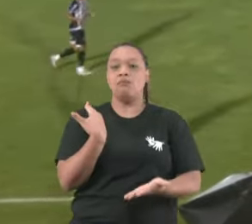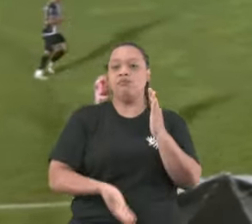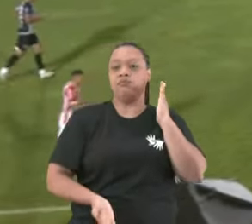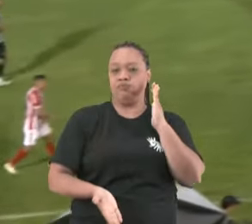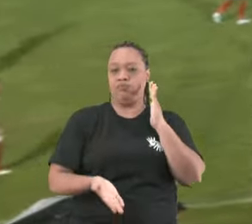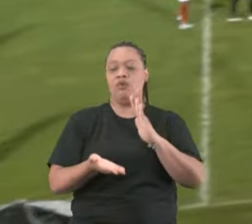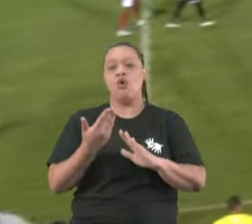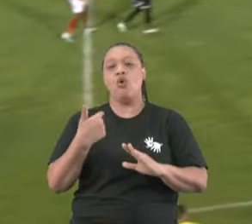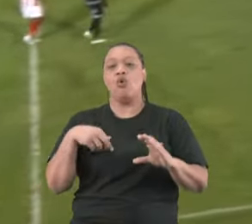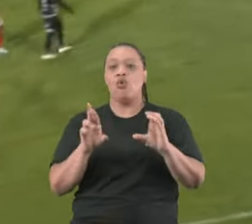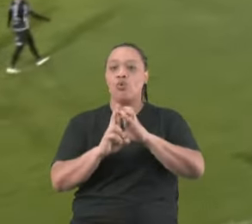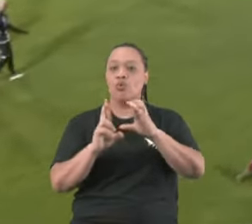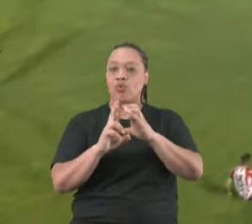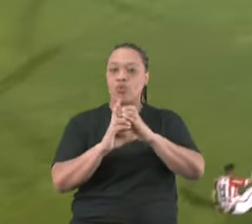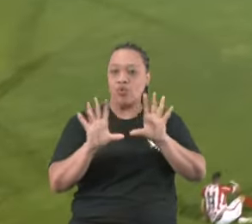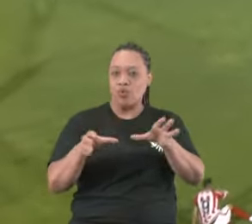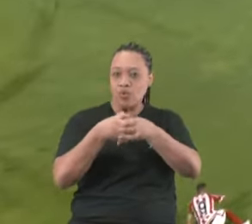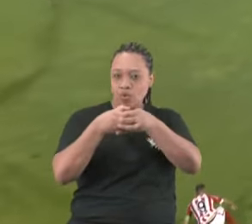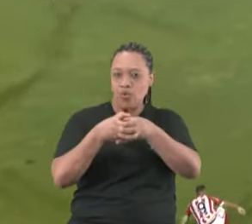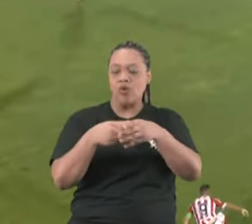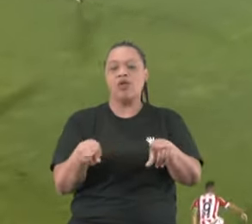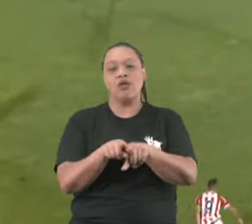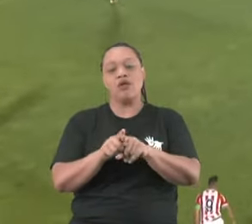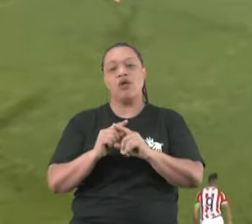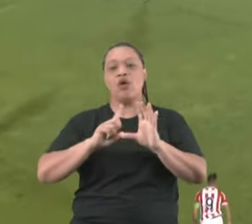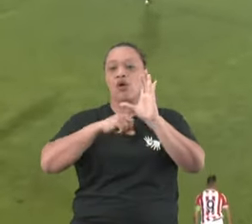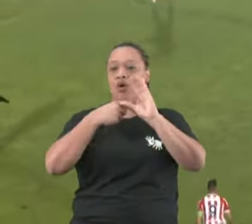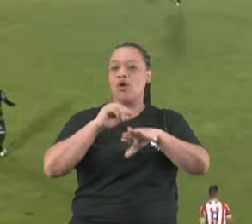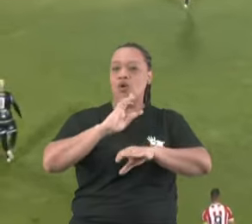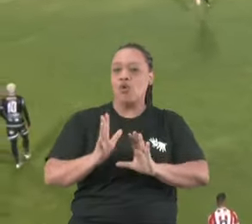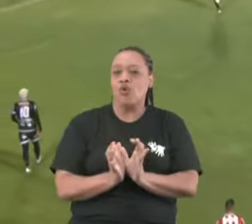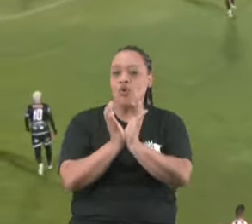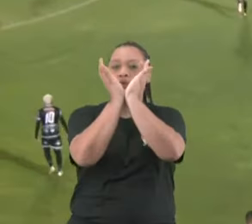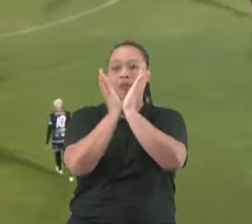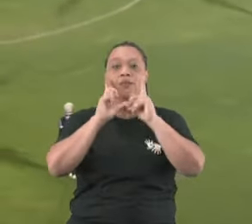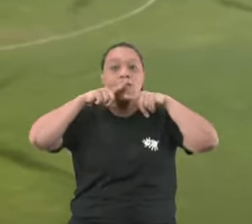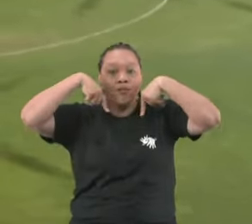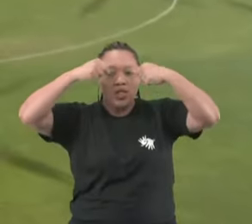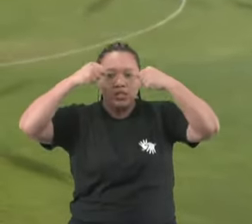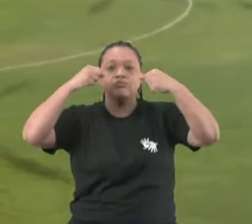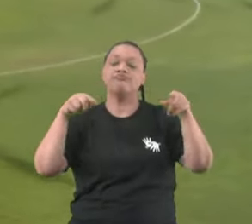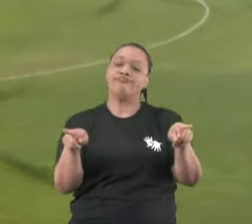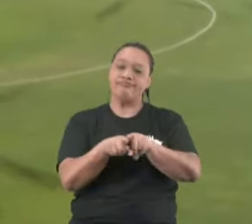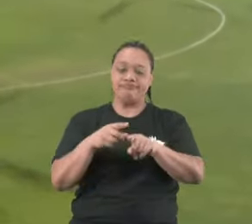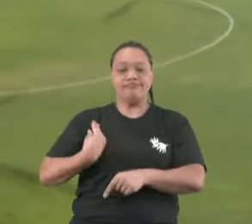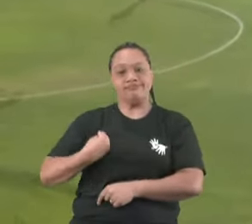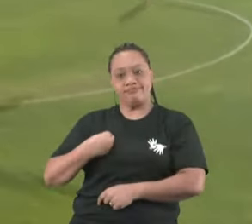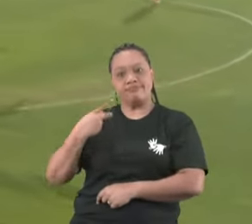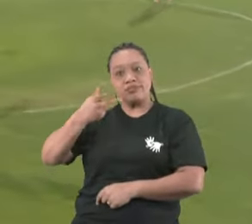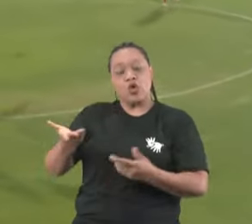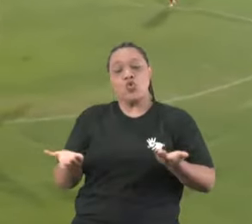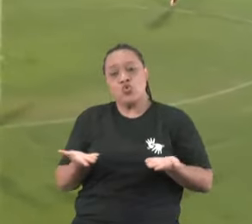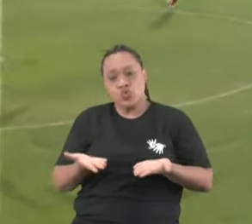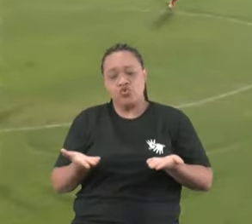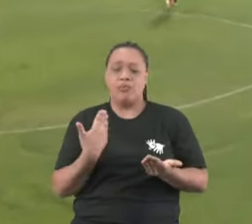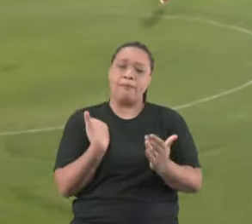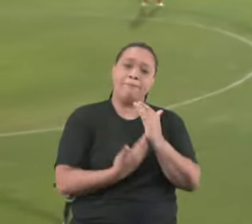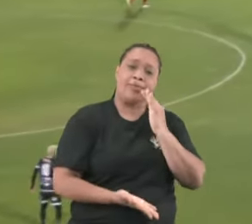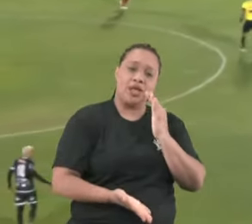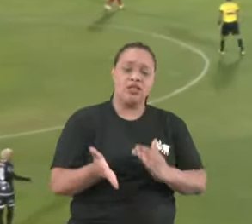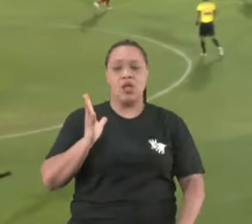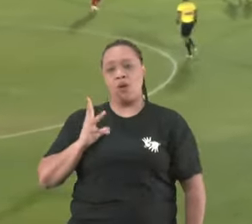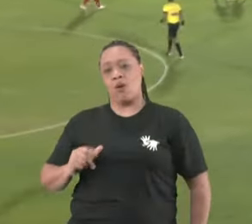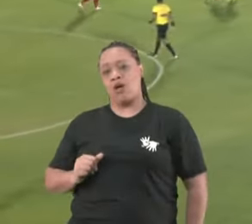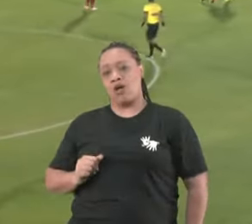por 2-1 pela Copa Alagoas. Bons números do Asa que não estão se refletindo aqui. No jogo de hoje, está perdendo para o Galo